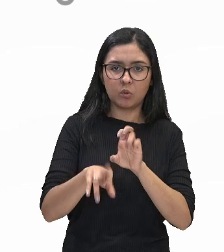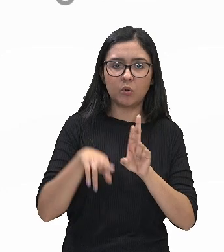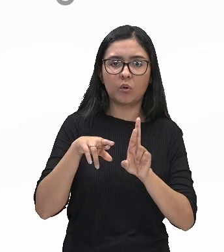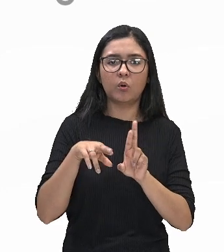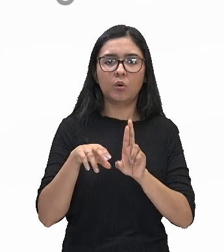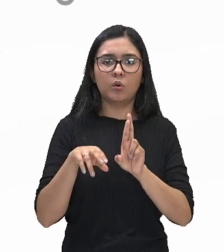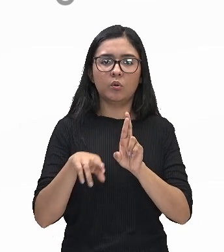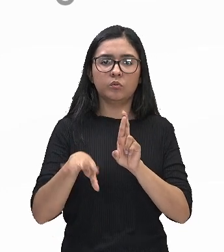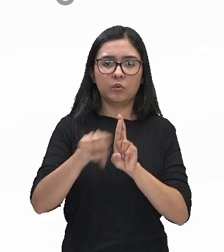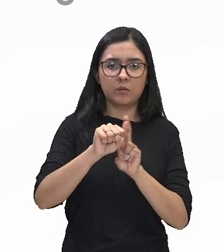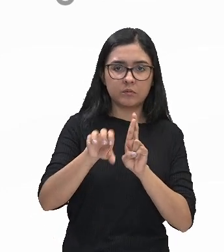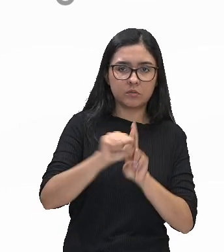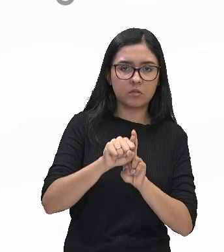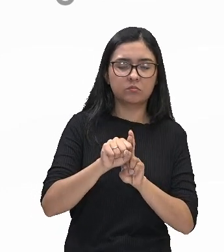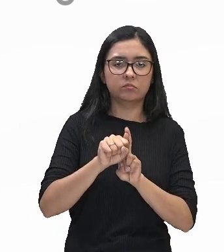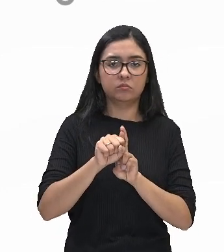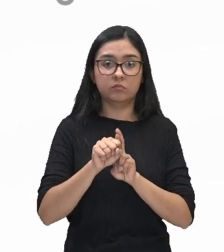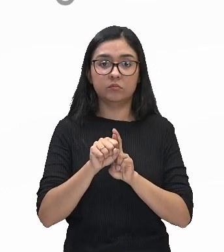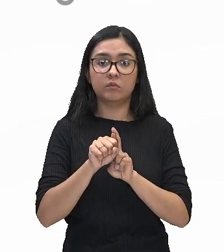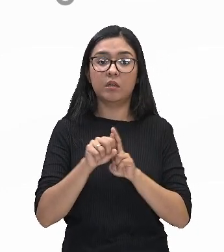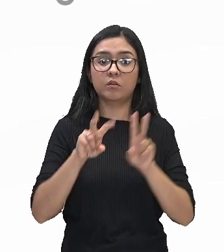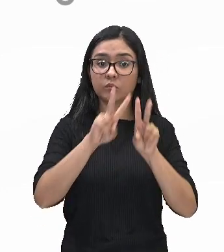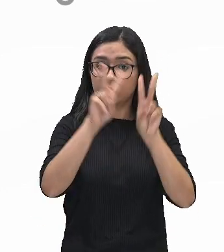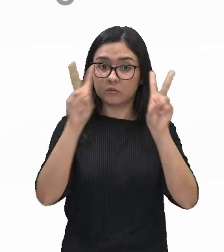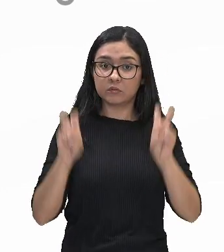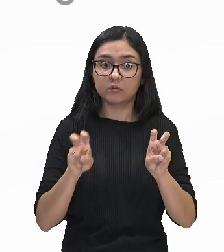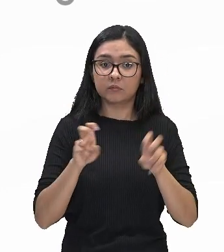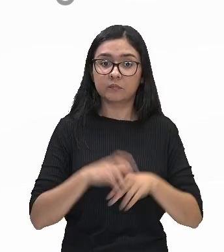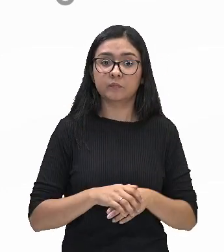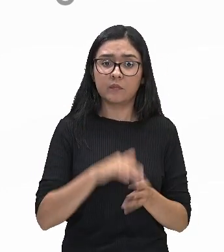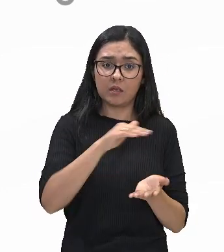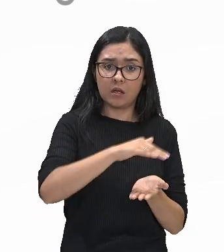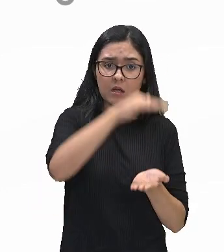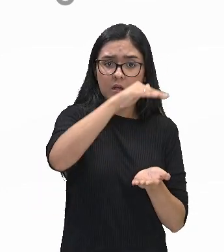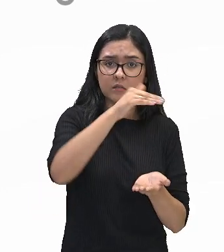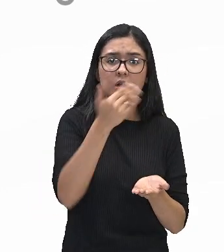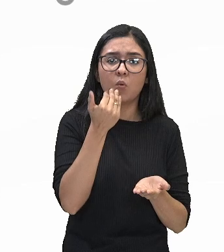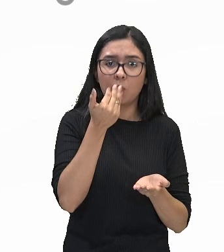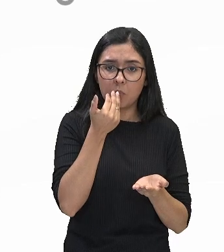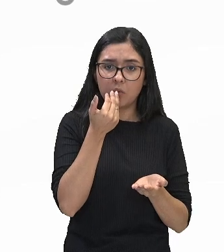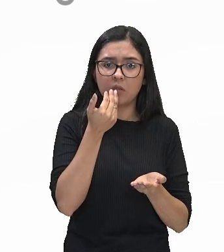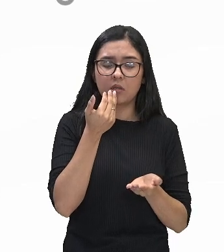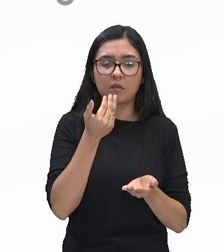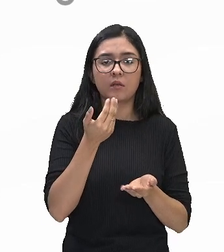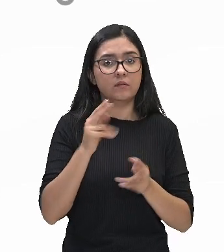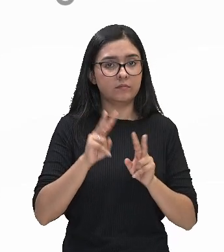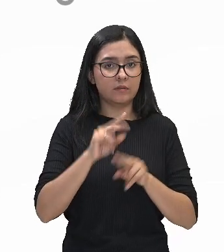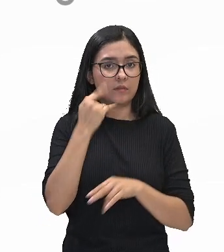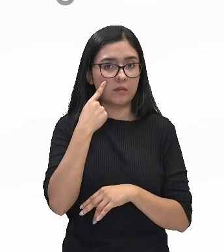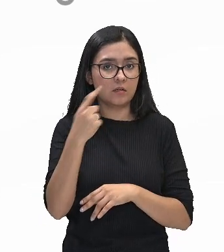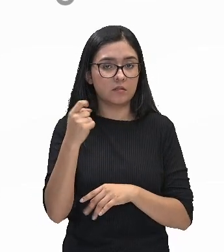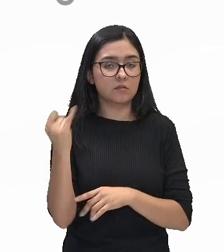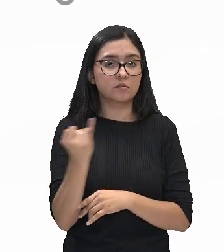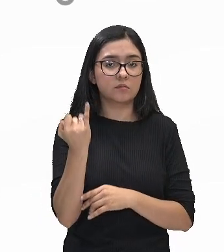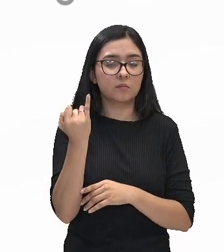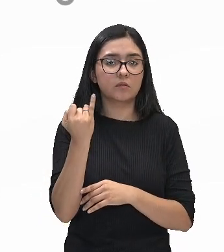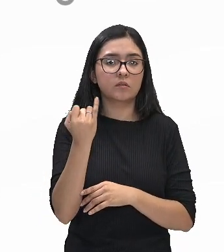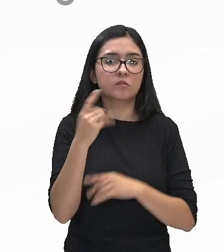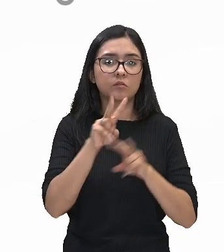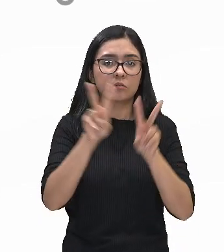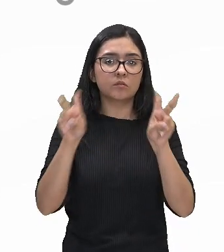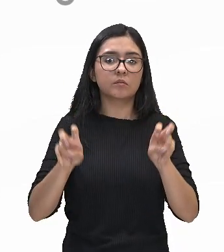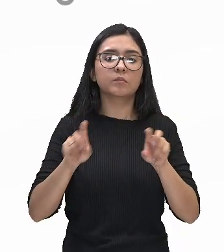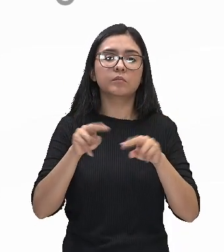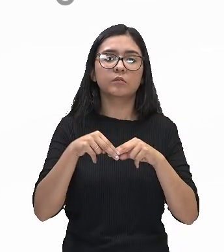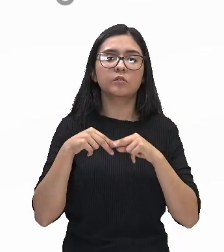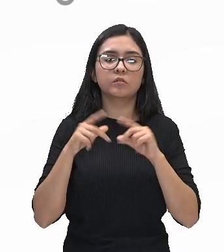no código, vou prestar atenção nisso aí, ó. Cesta básica é muito interessante, este assunto. Por isso que a